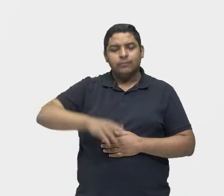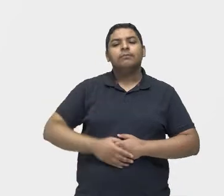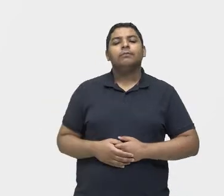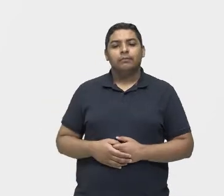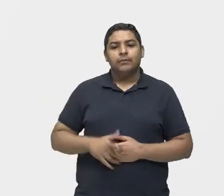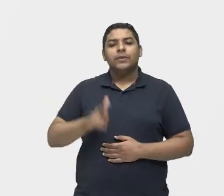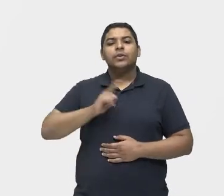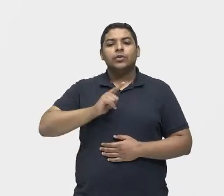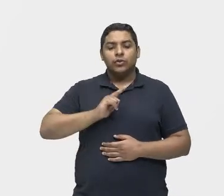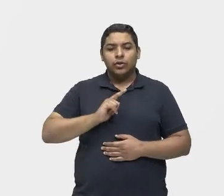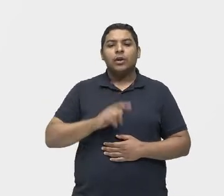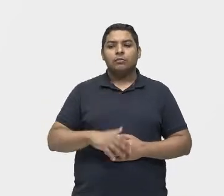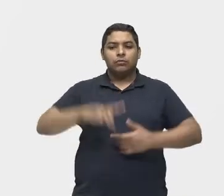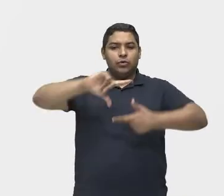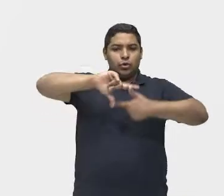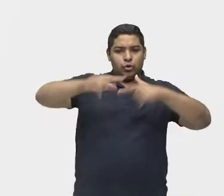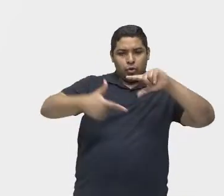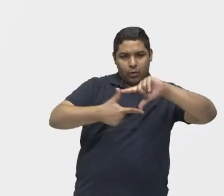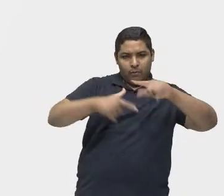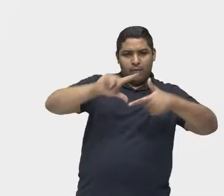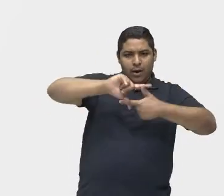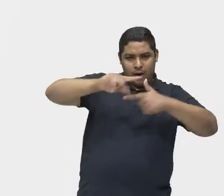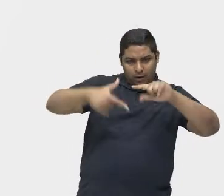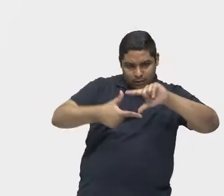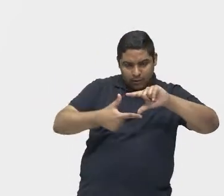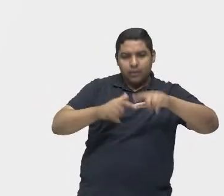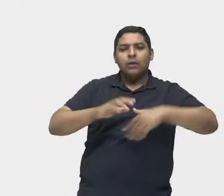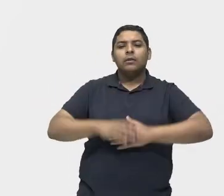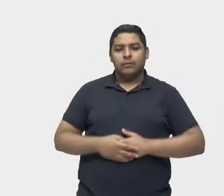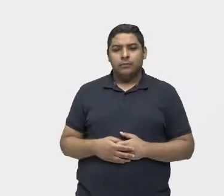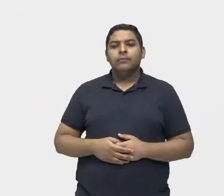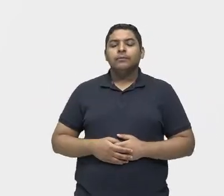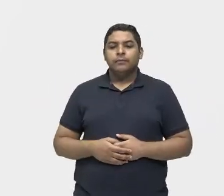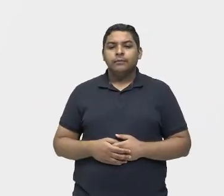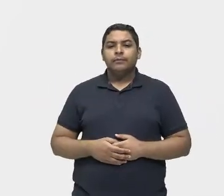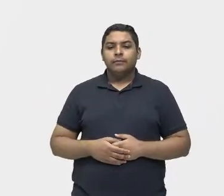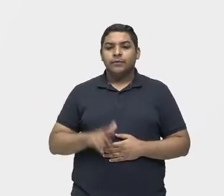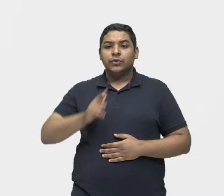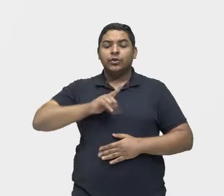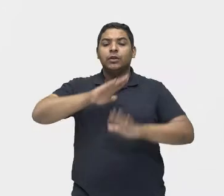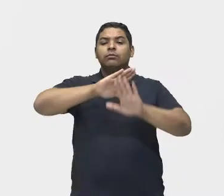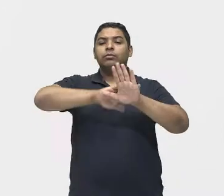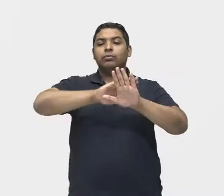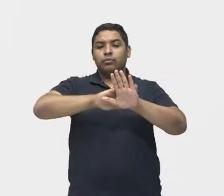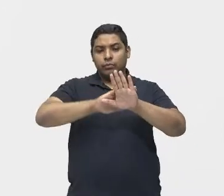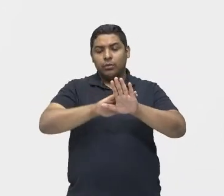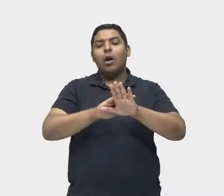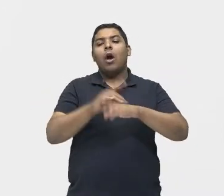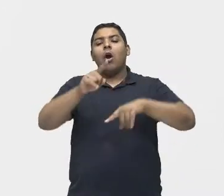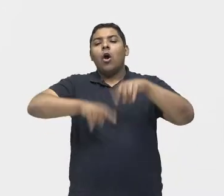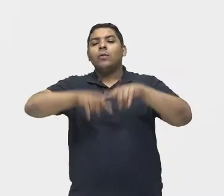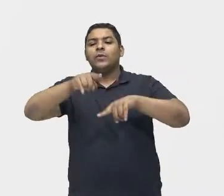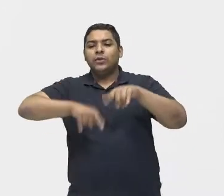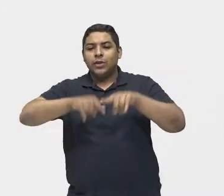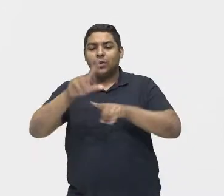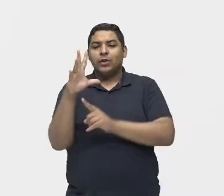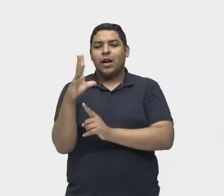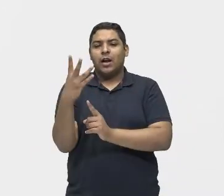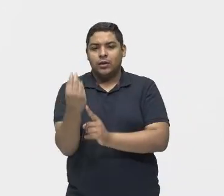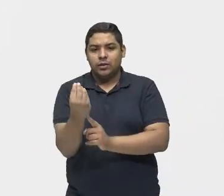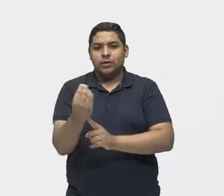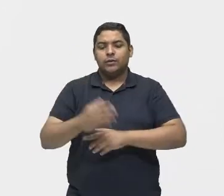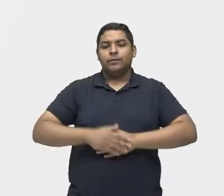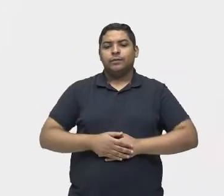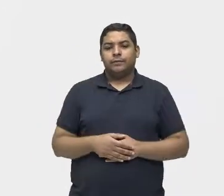formas geométricas, abstracionismo dos objetos artísticos. E aí na arquitetura, o que nós temos desse